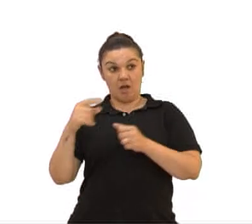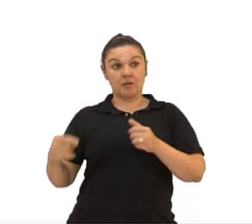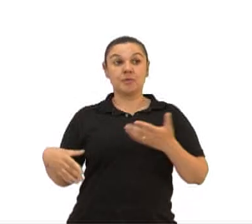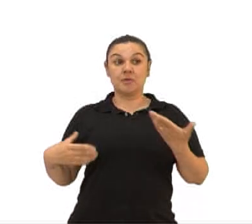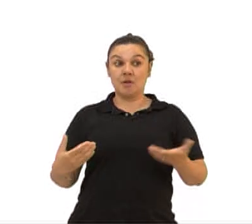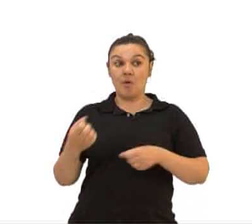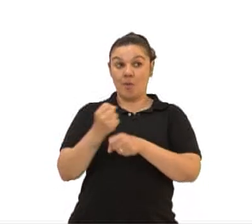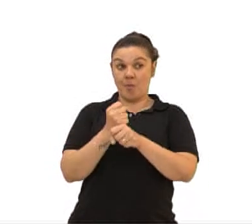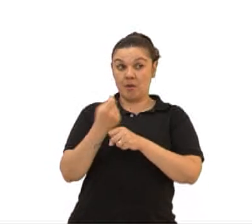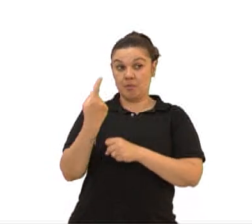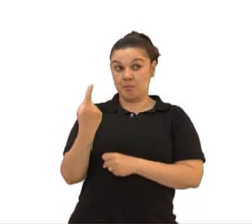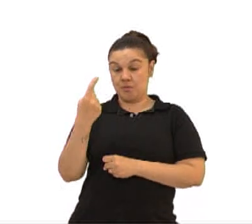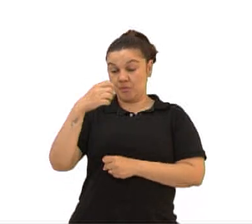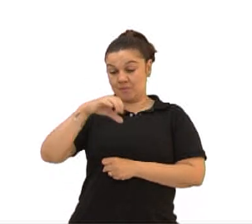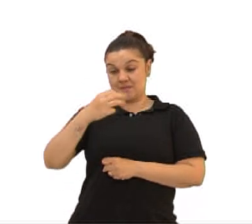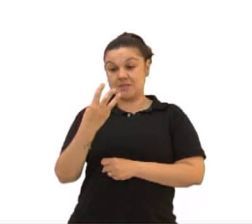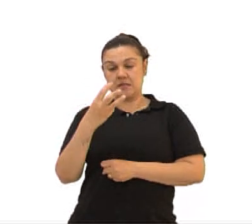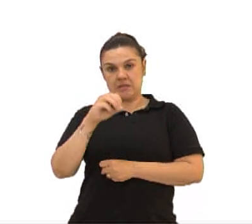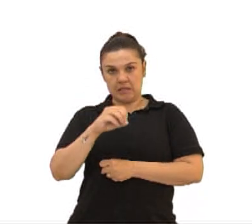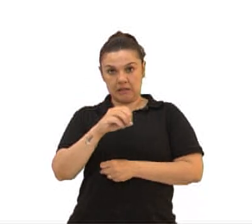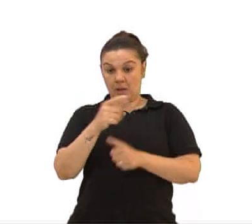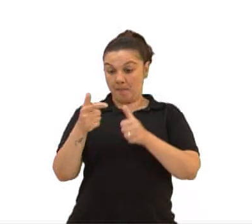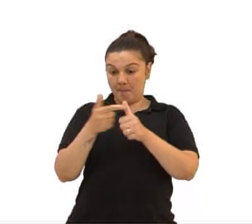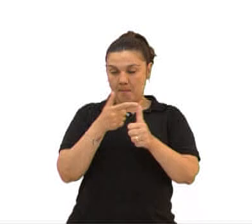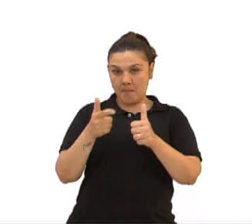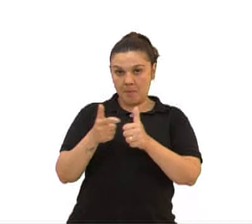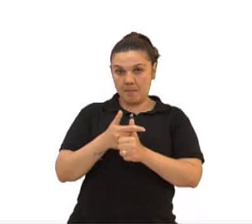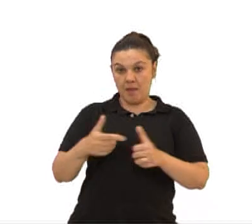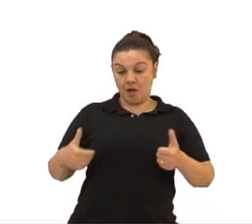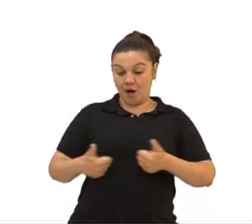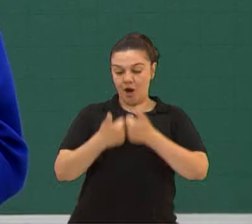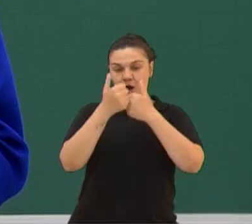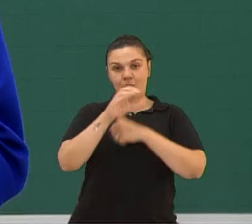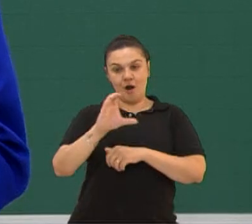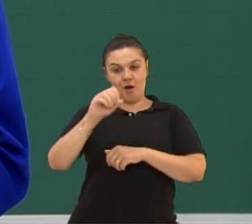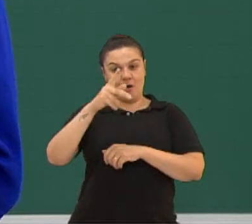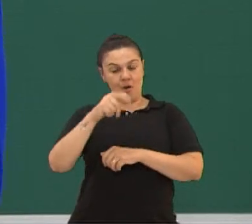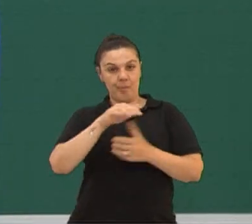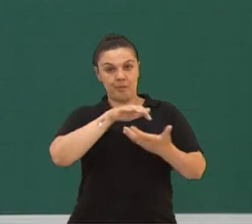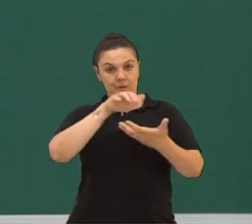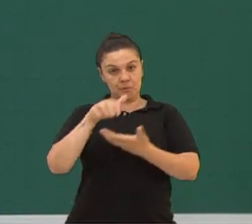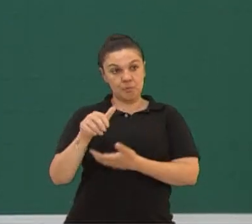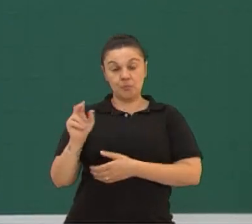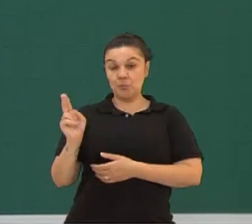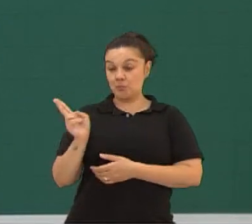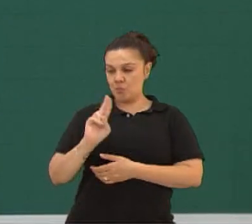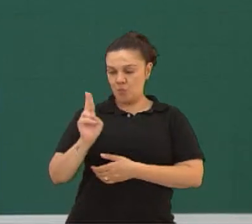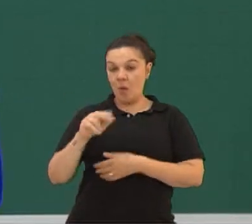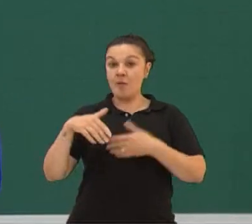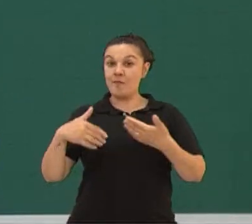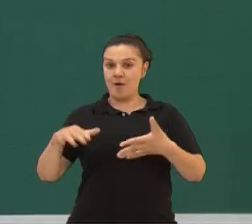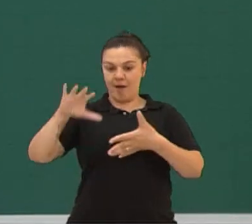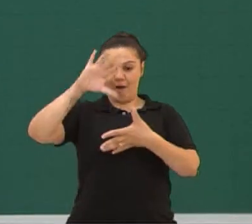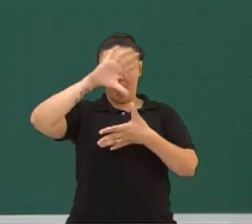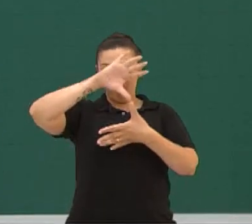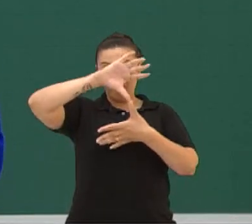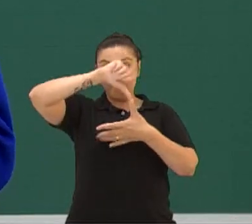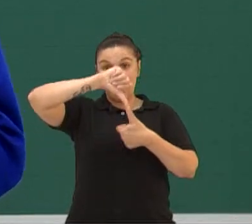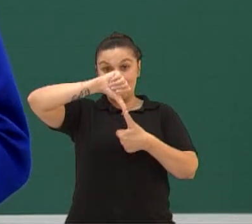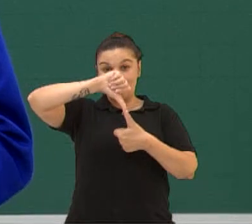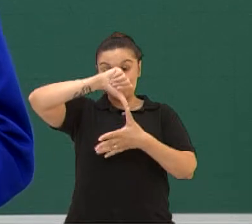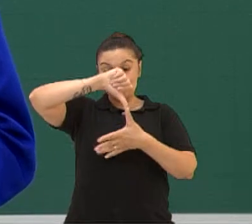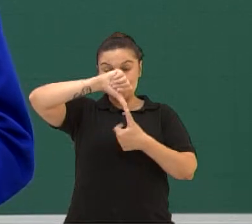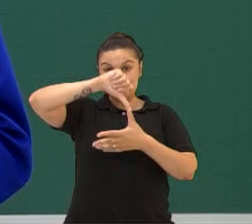no Uruguai. Então, o fato dessa Copa ser na América do Sul fez com que a gente estivesse mais próximo do esporte e favoreceu a se